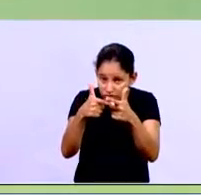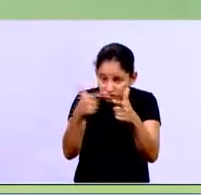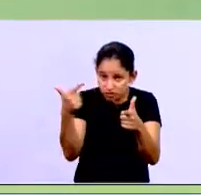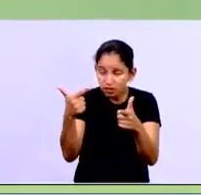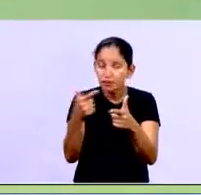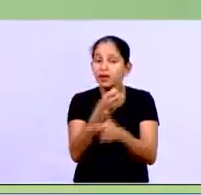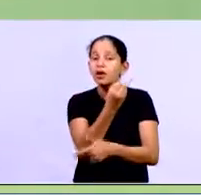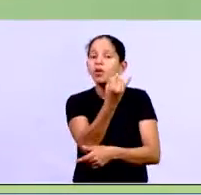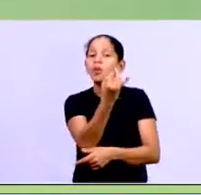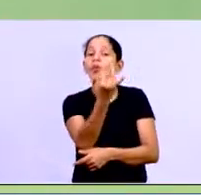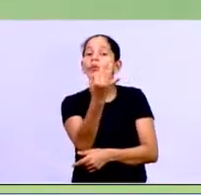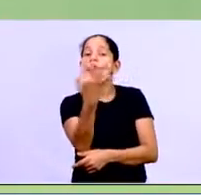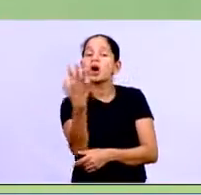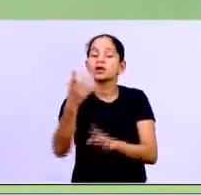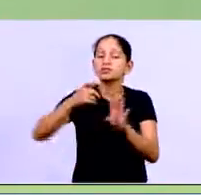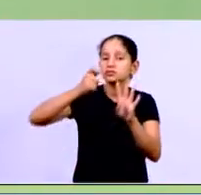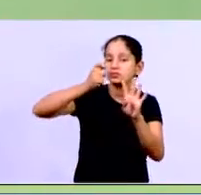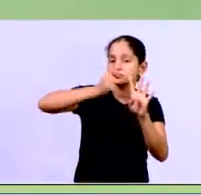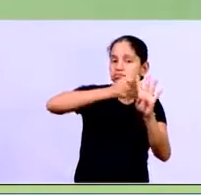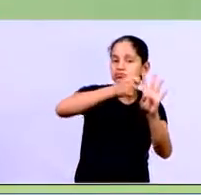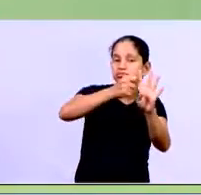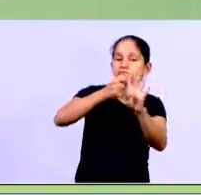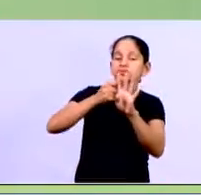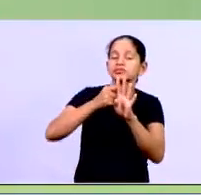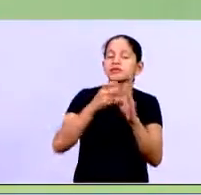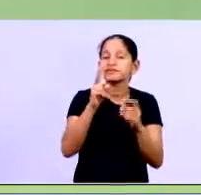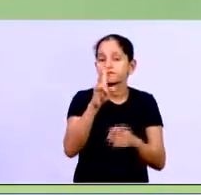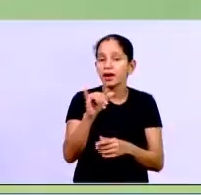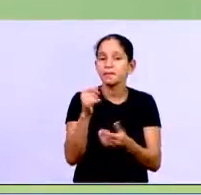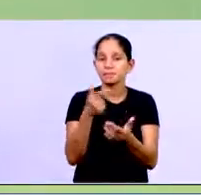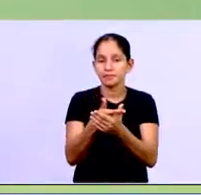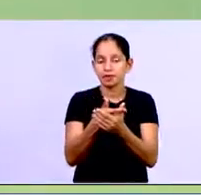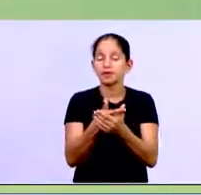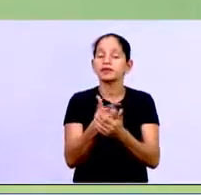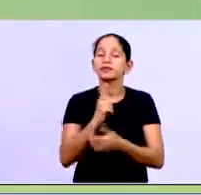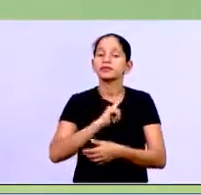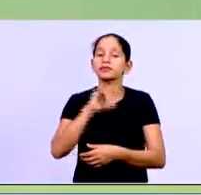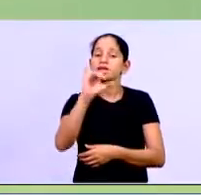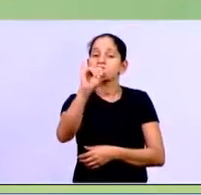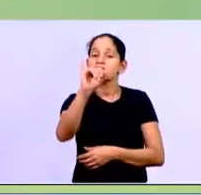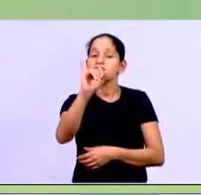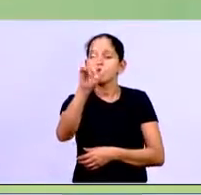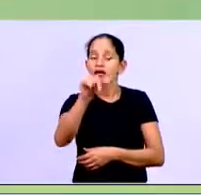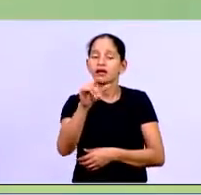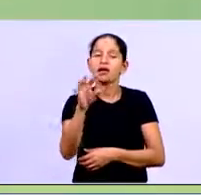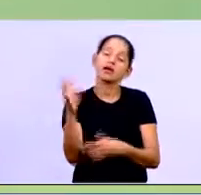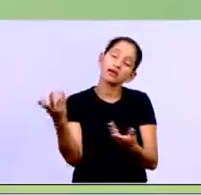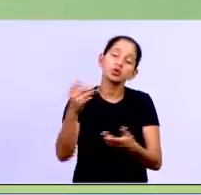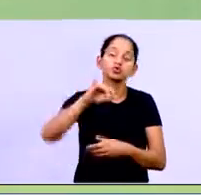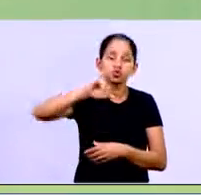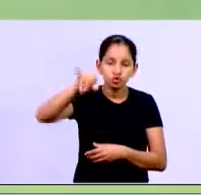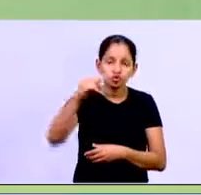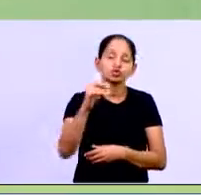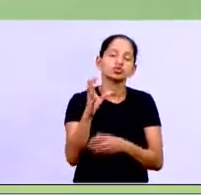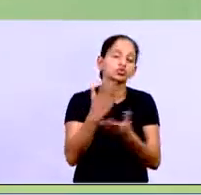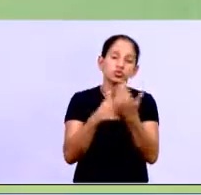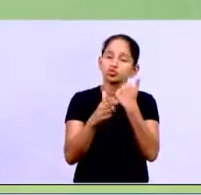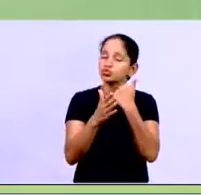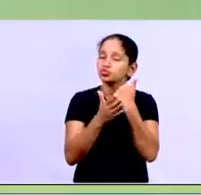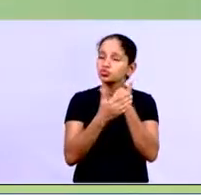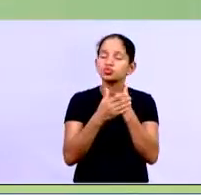pela quantidade de períodos que você está calculando, ok? O I é taxa, você já tem conhecimento de todas